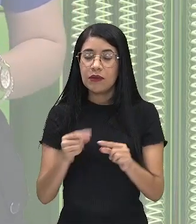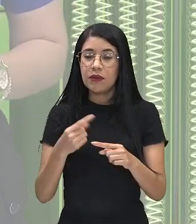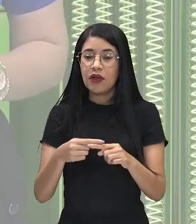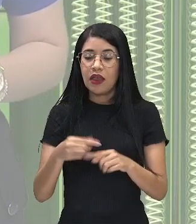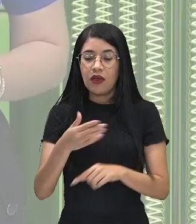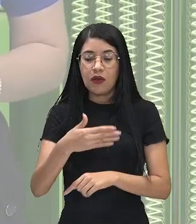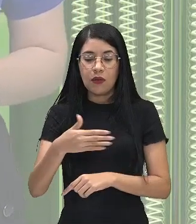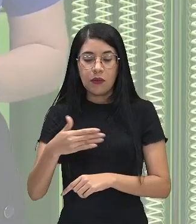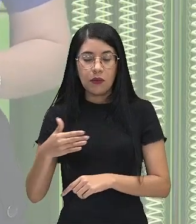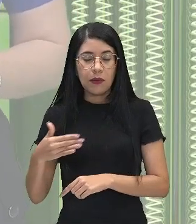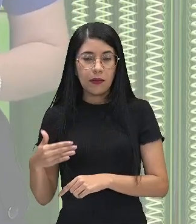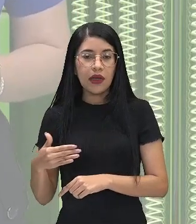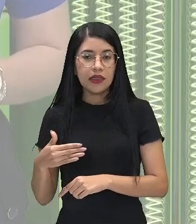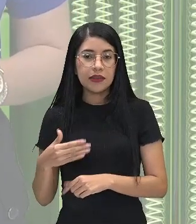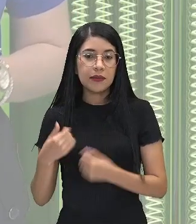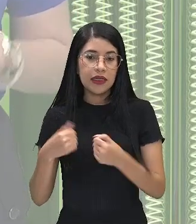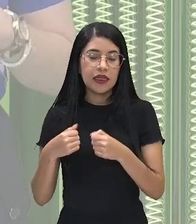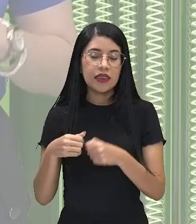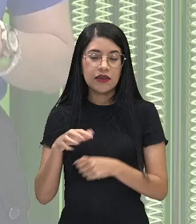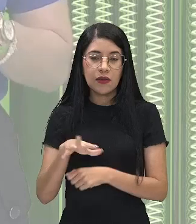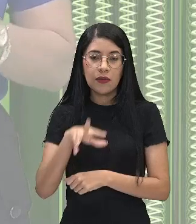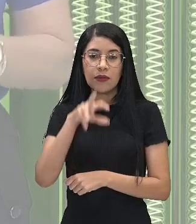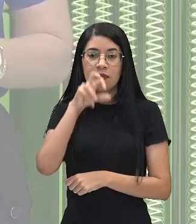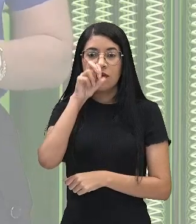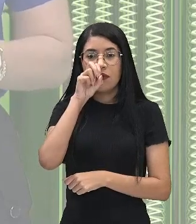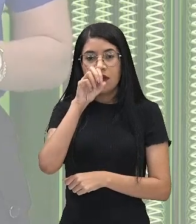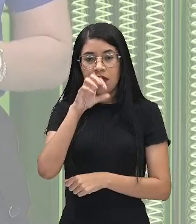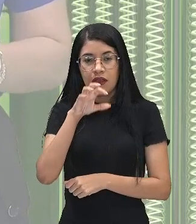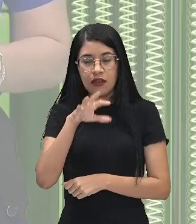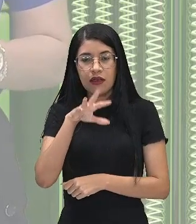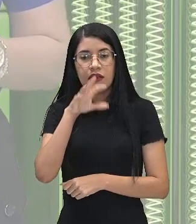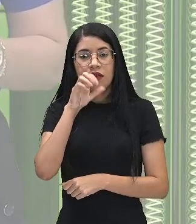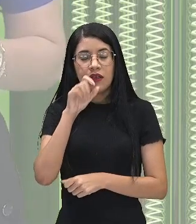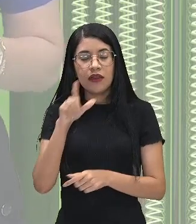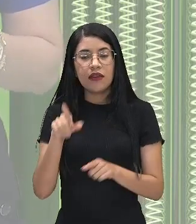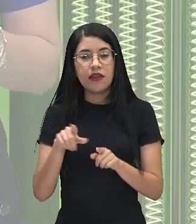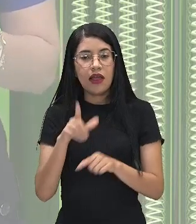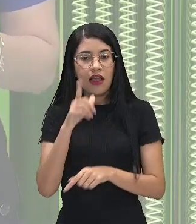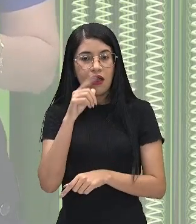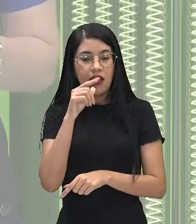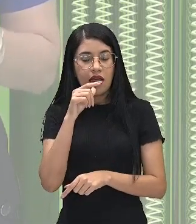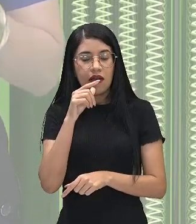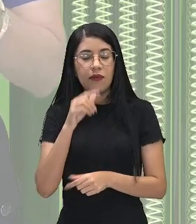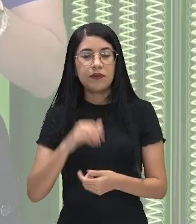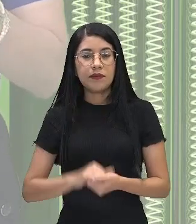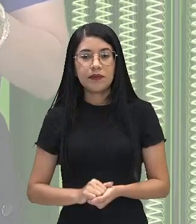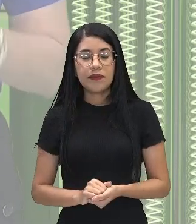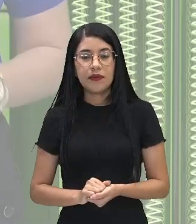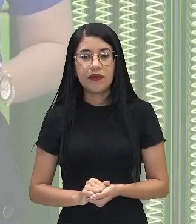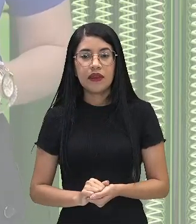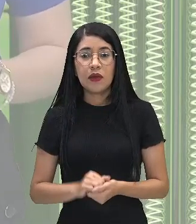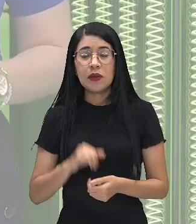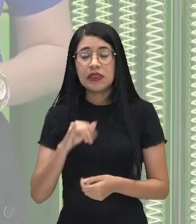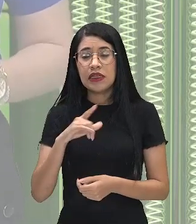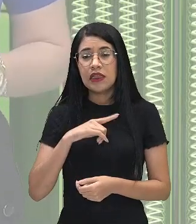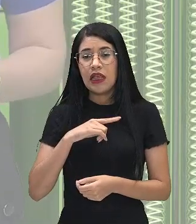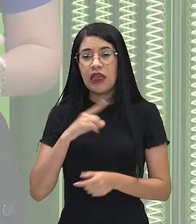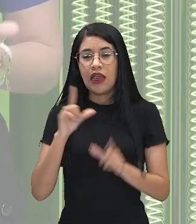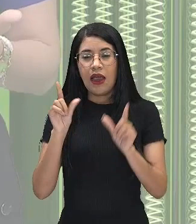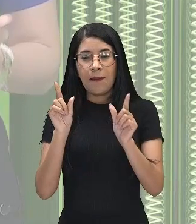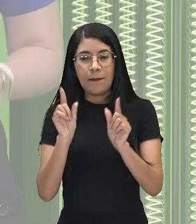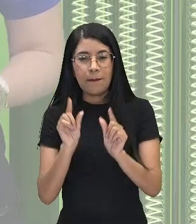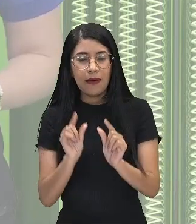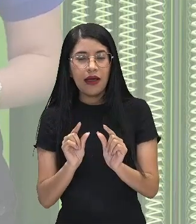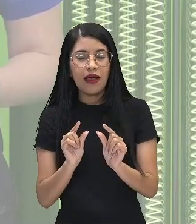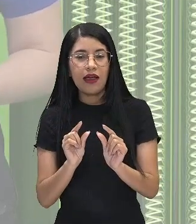tiram o oxigênio que eles respiram da água que eles estão. Então, se existe essa diminuição muito grande,